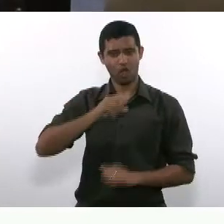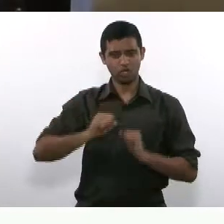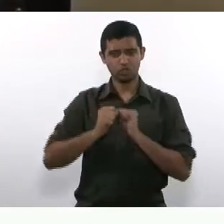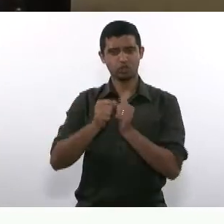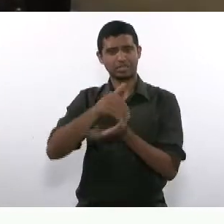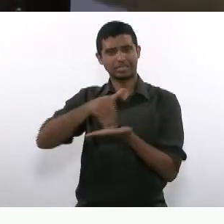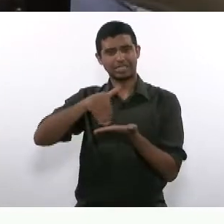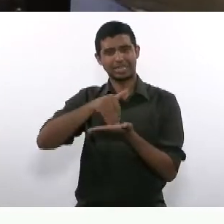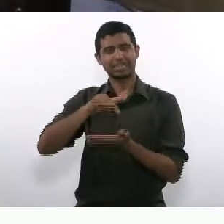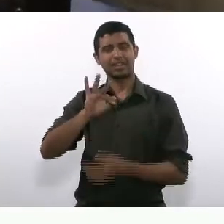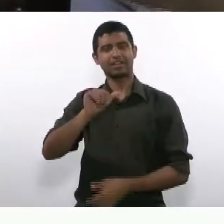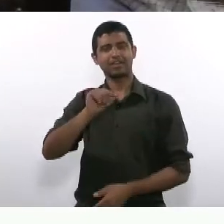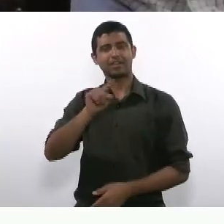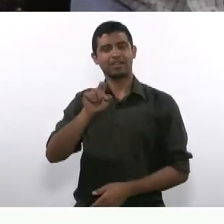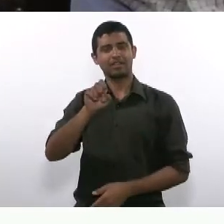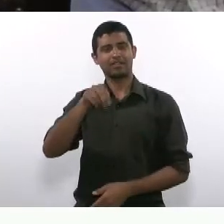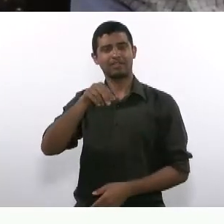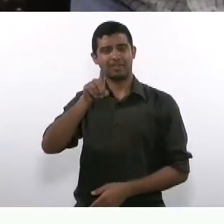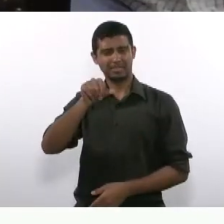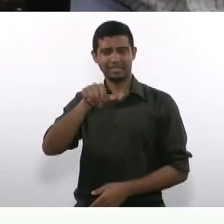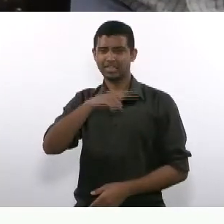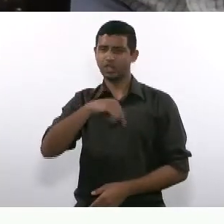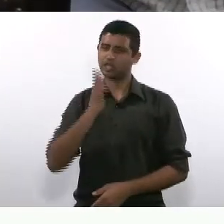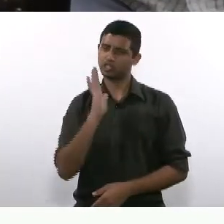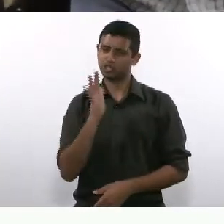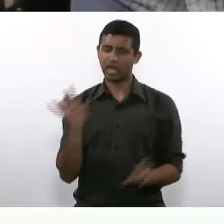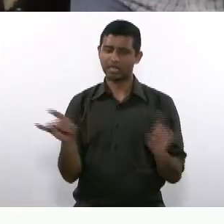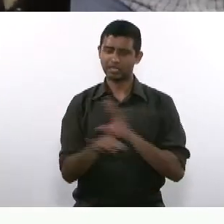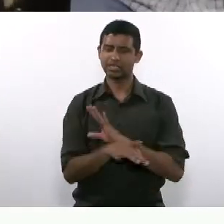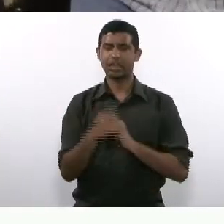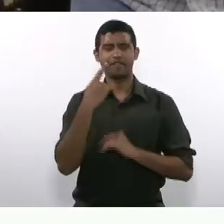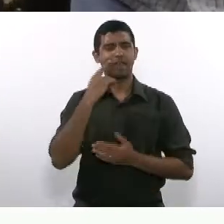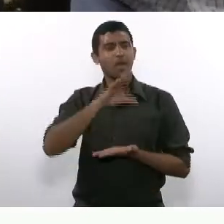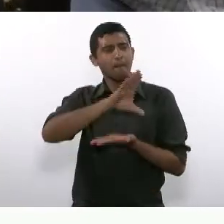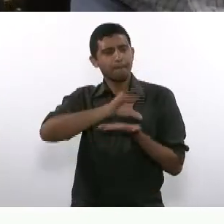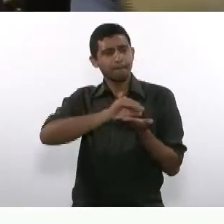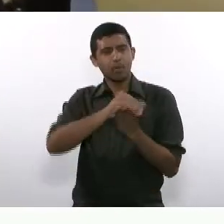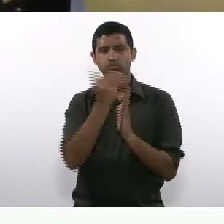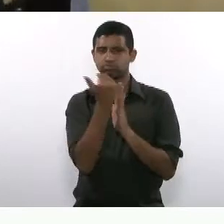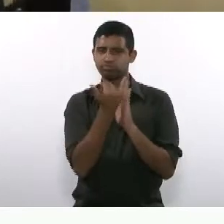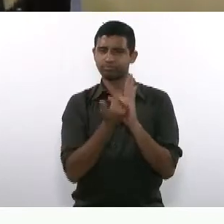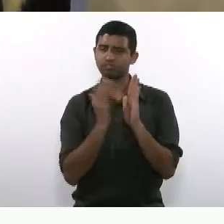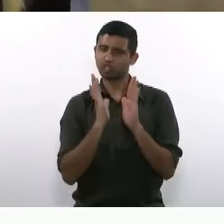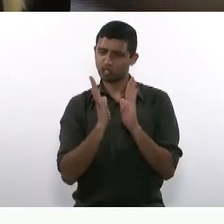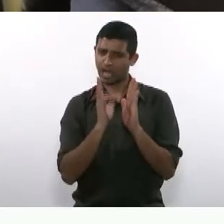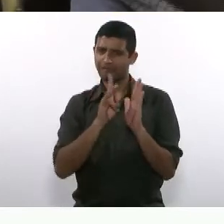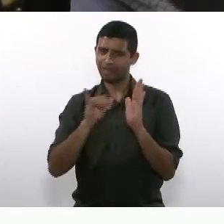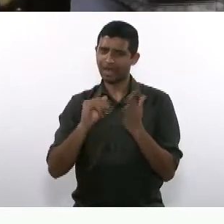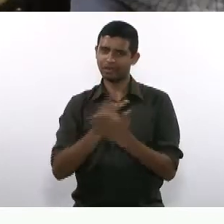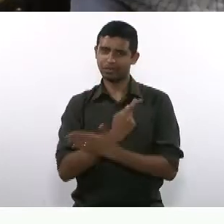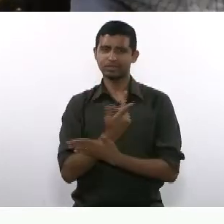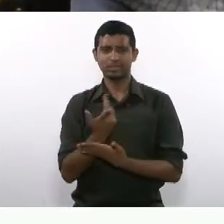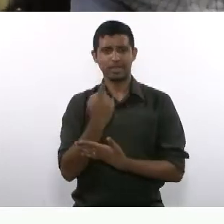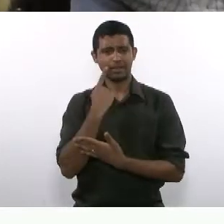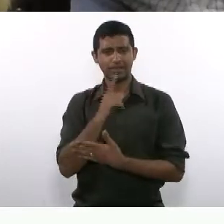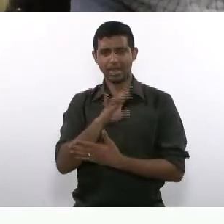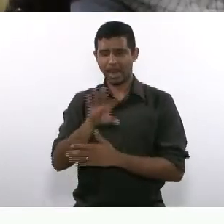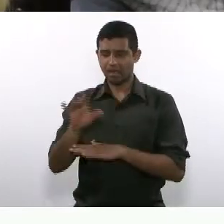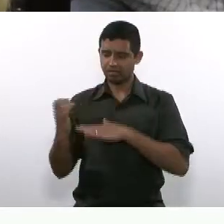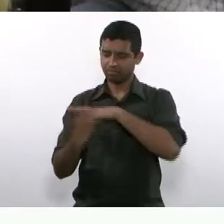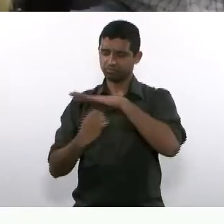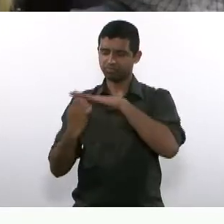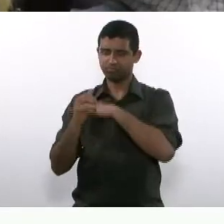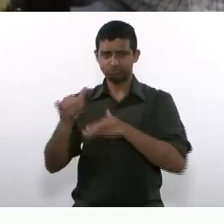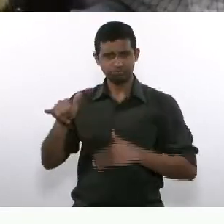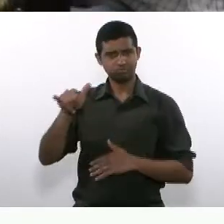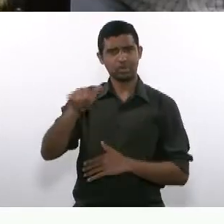Secretaria de Fazenda. A gente já definiu os moldes que isso vai acontecer. Na verdade, as companhias aéreas, para